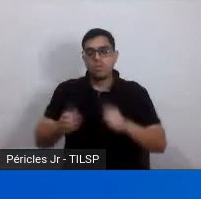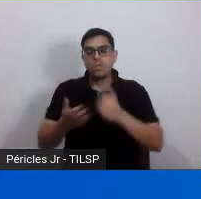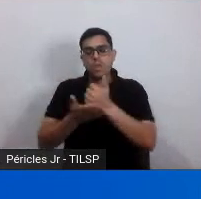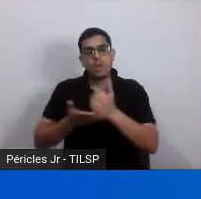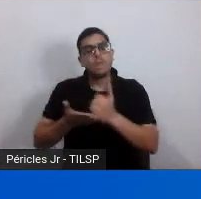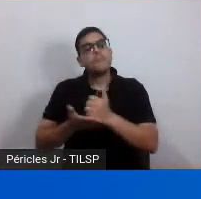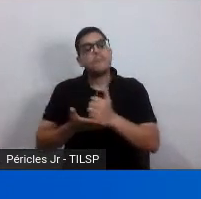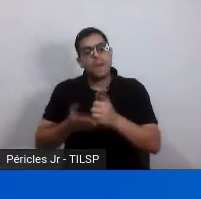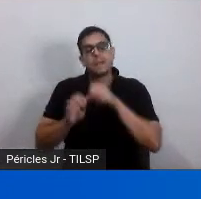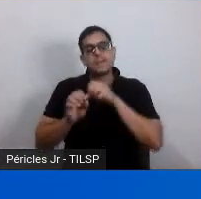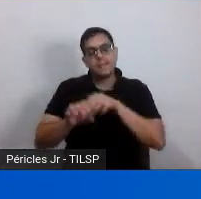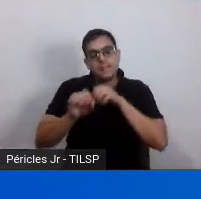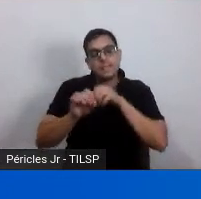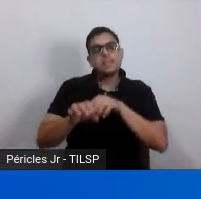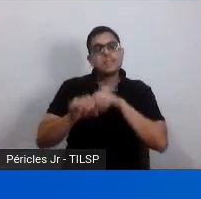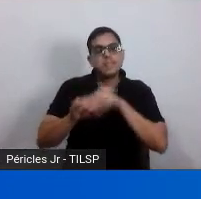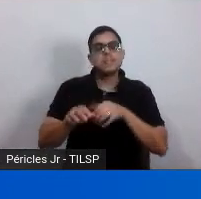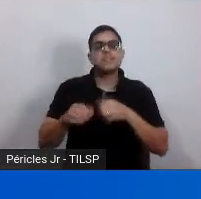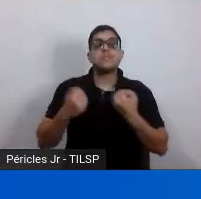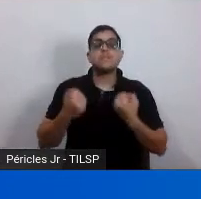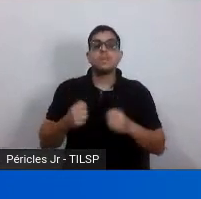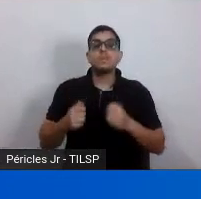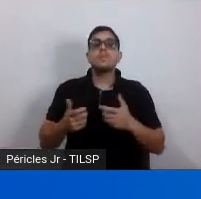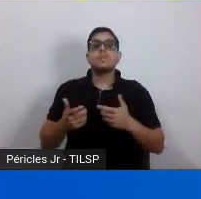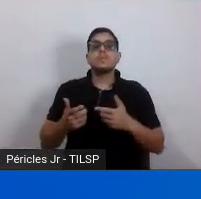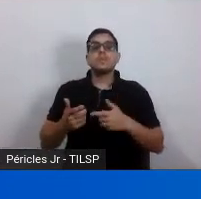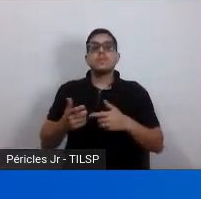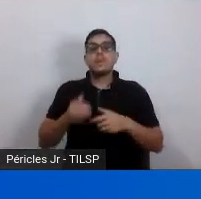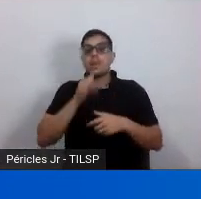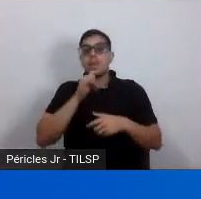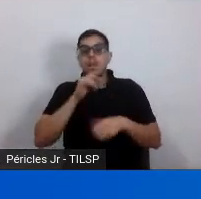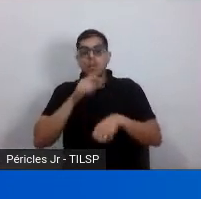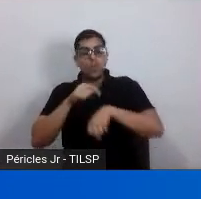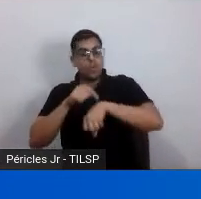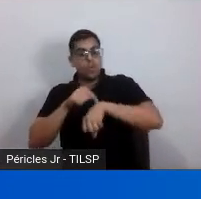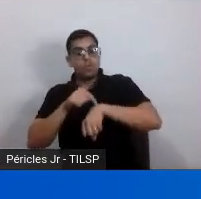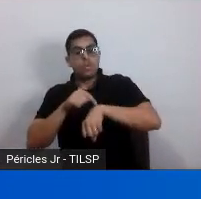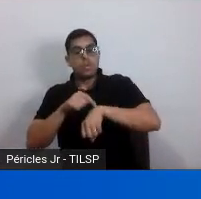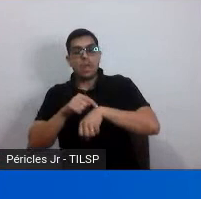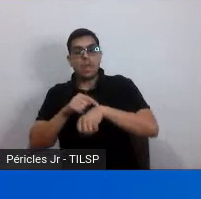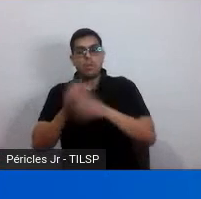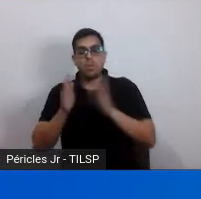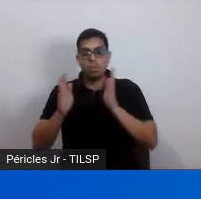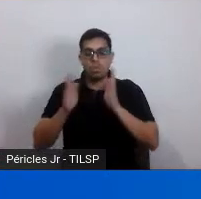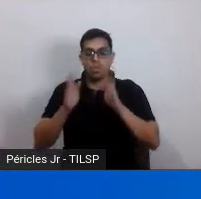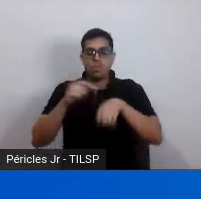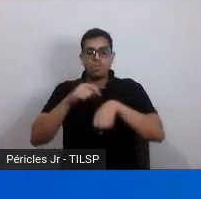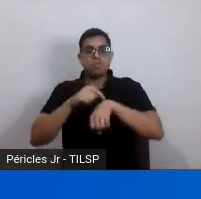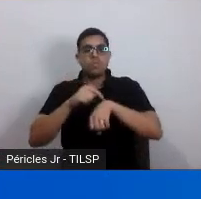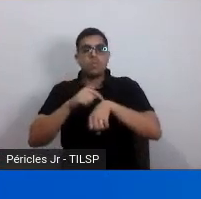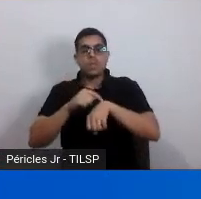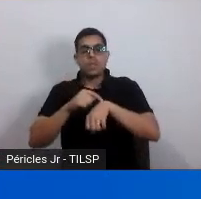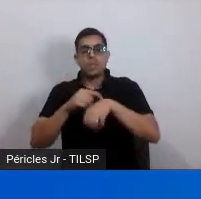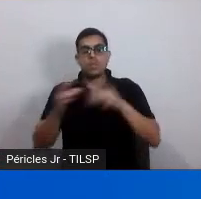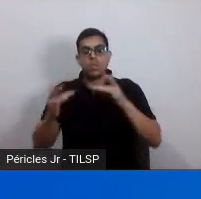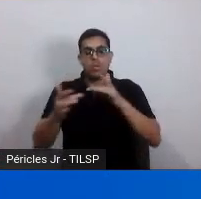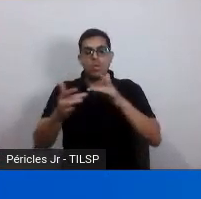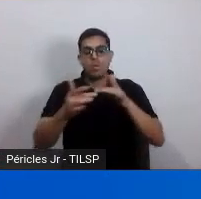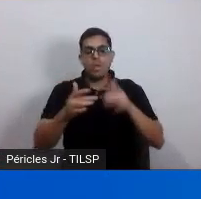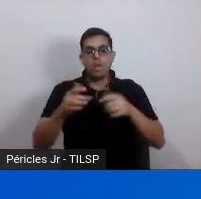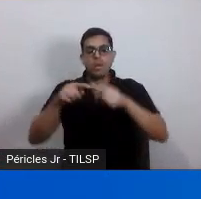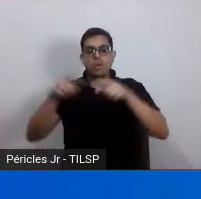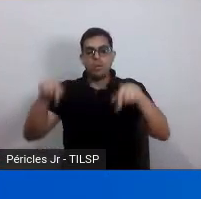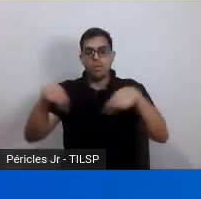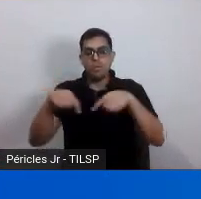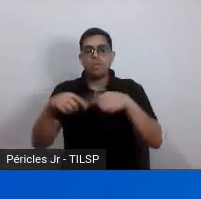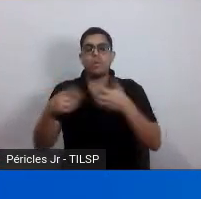a questão de quanto o professor se dedica a uma turma quanto tempo ele tem para se dedicar aquilo né precisa ser melhor remunerado precisa toda essa